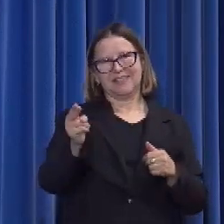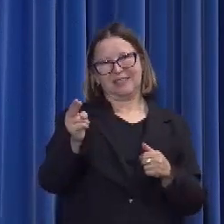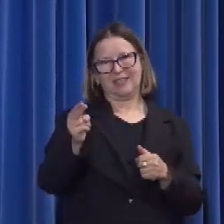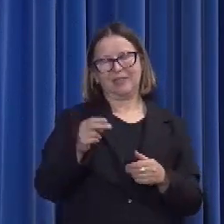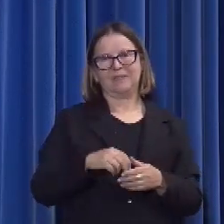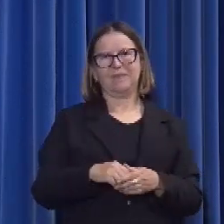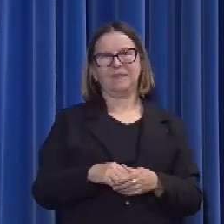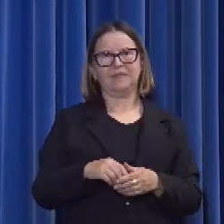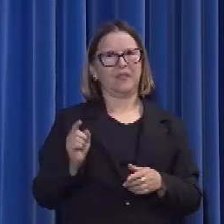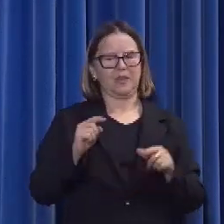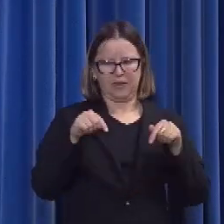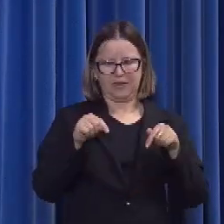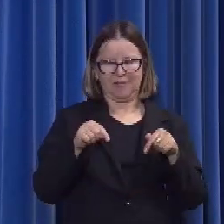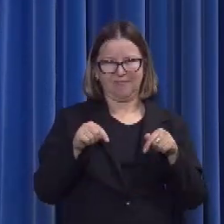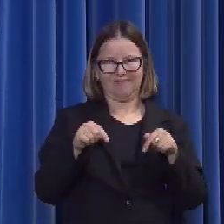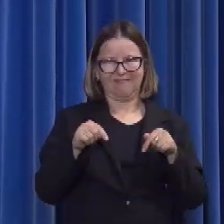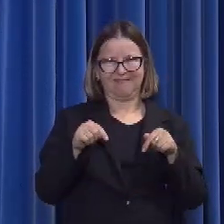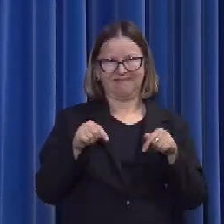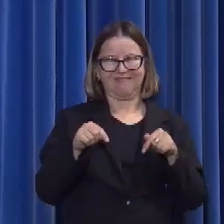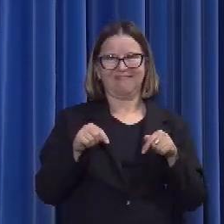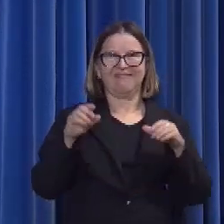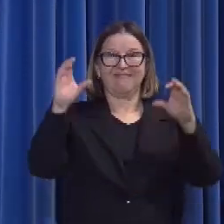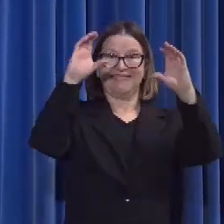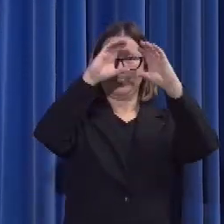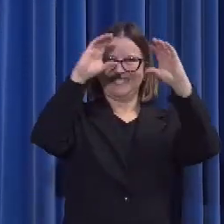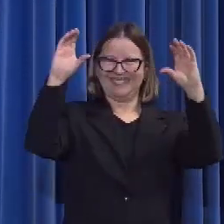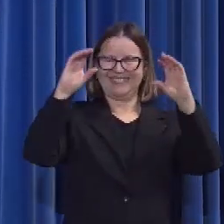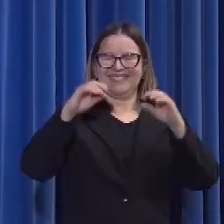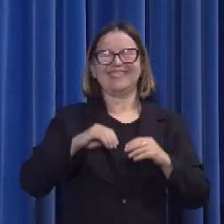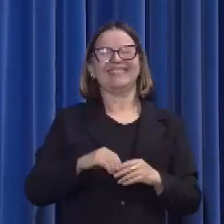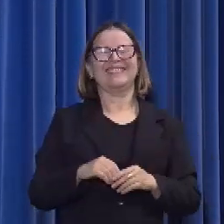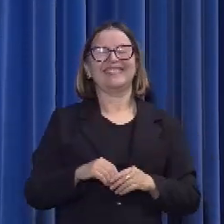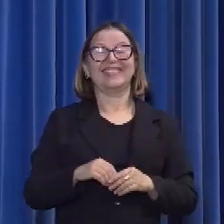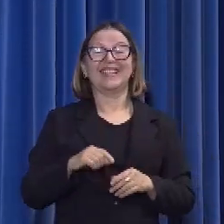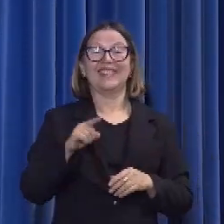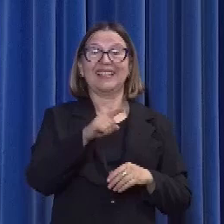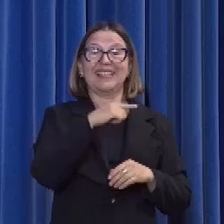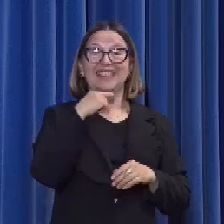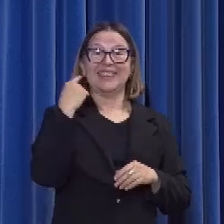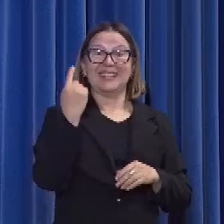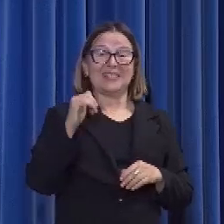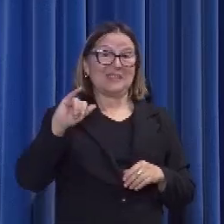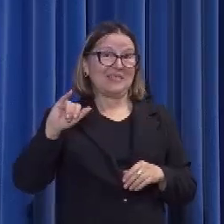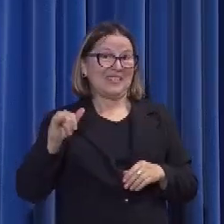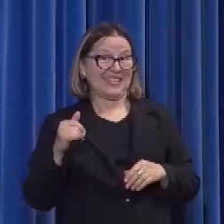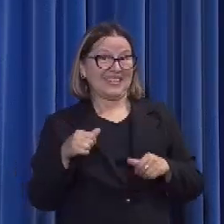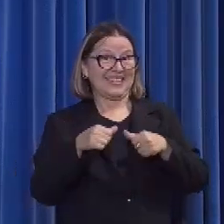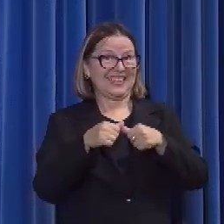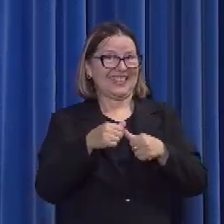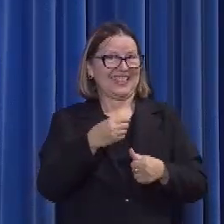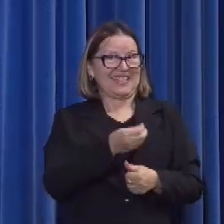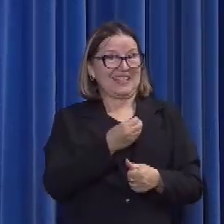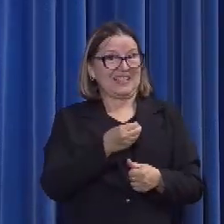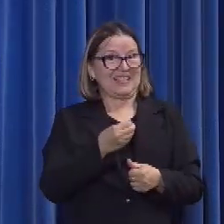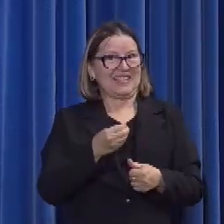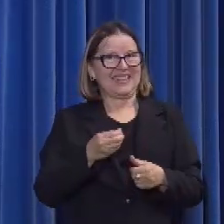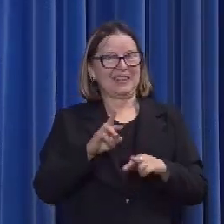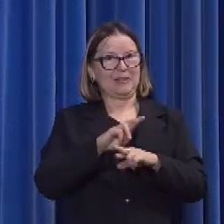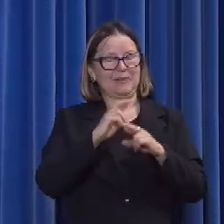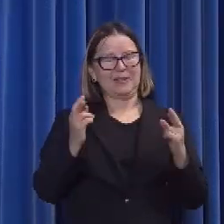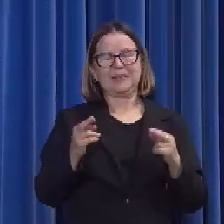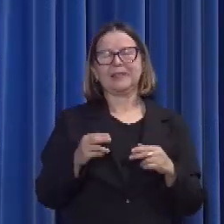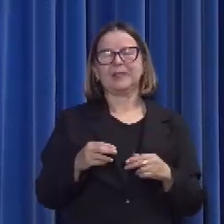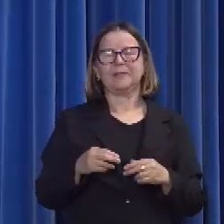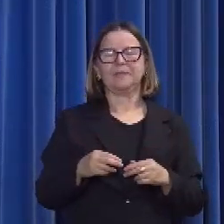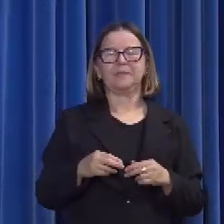Não é aqui, é lá. Que nós vamos usufruir dessa viva esperança. O Dr. Martin Lloyd Jones, ele usa